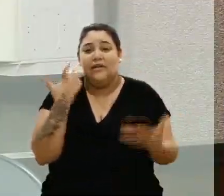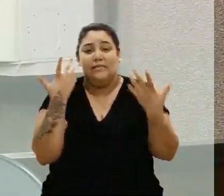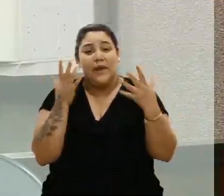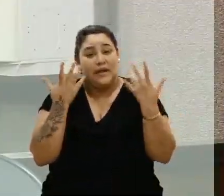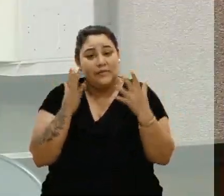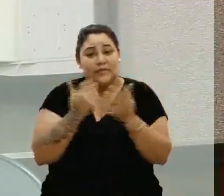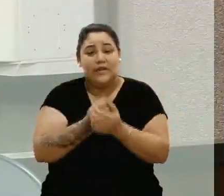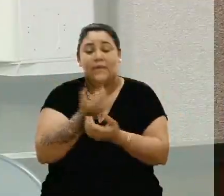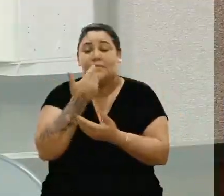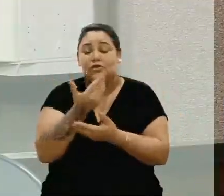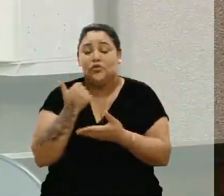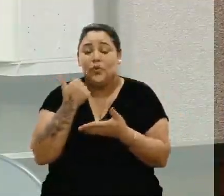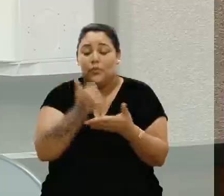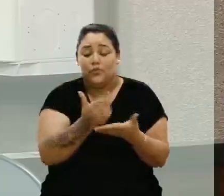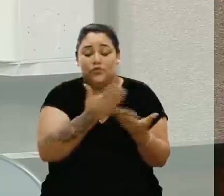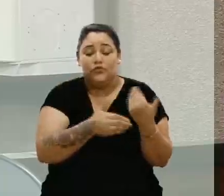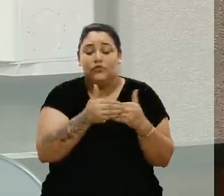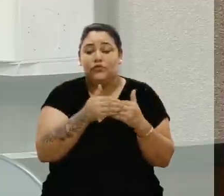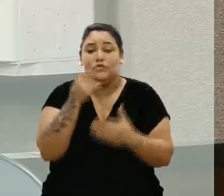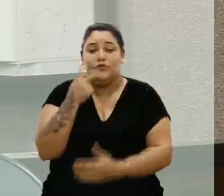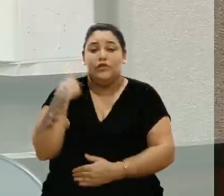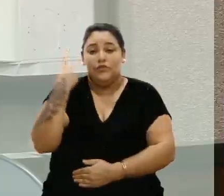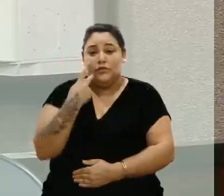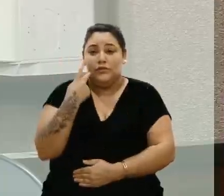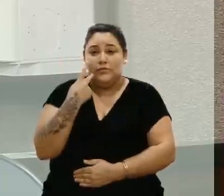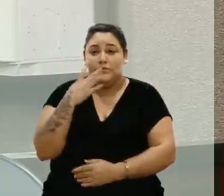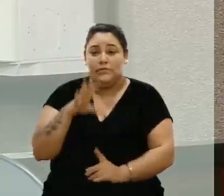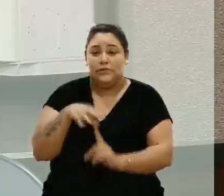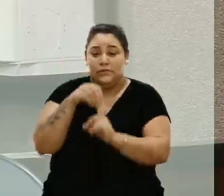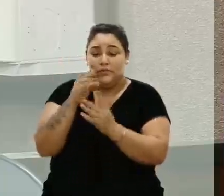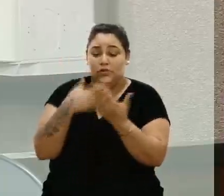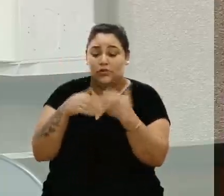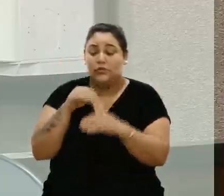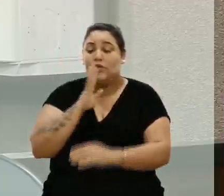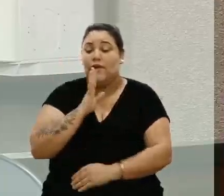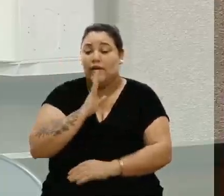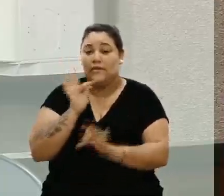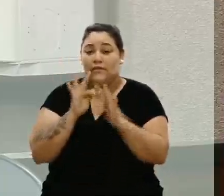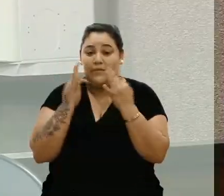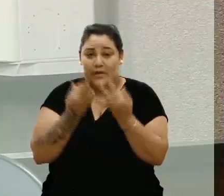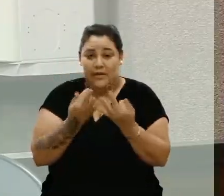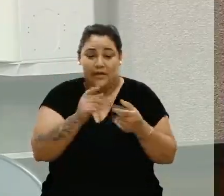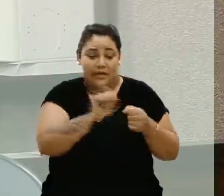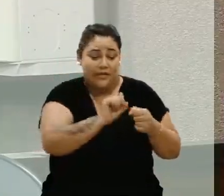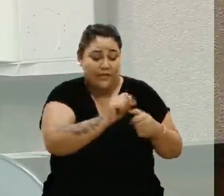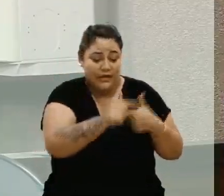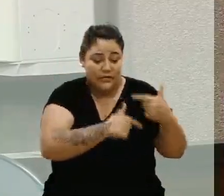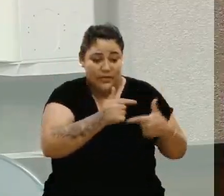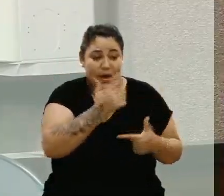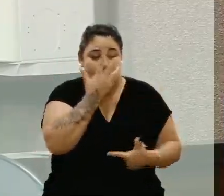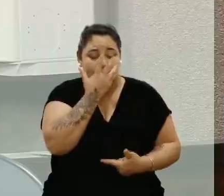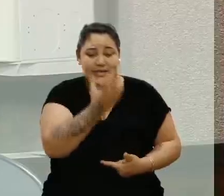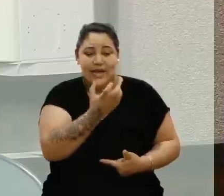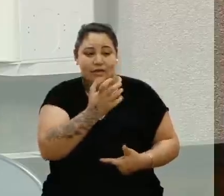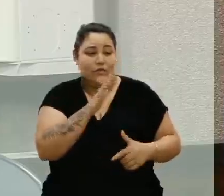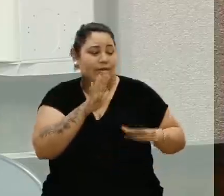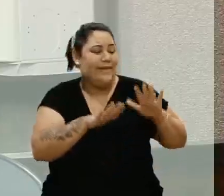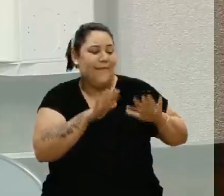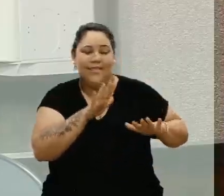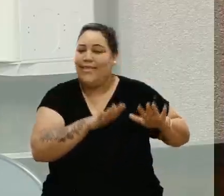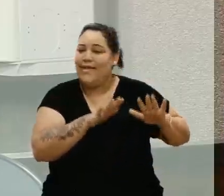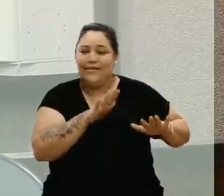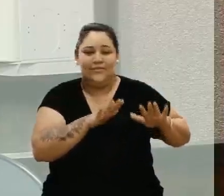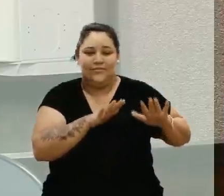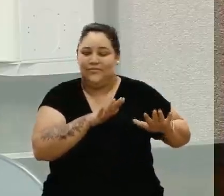pedir o apoio dos vereadores, principalmente os que conhecem as famílias lá, que façam um trabalho sério, independente se uns